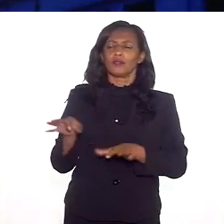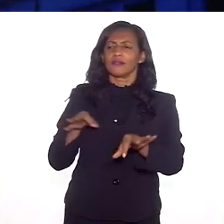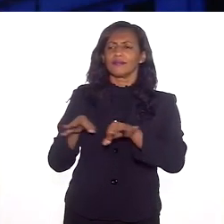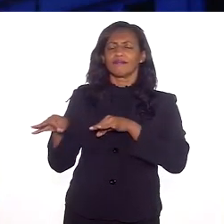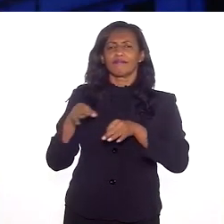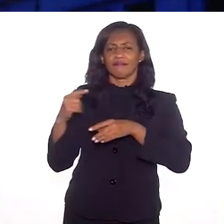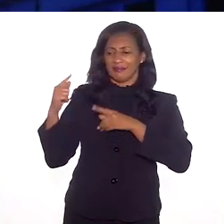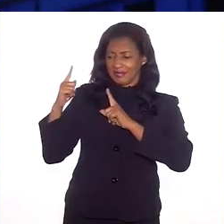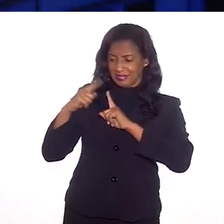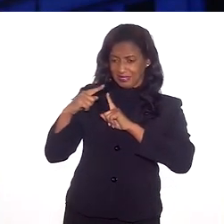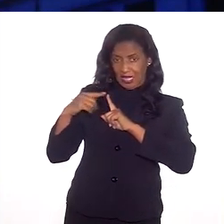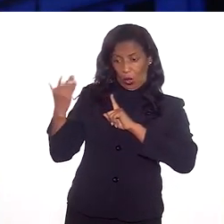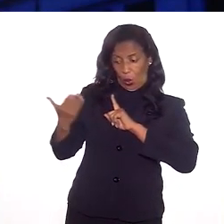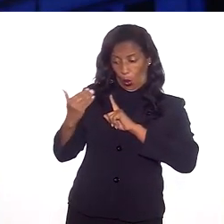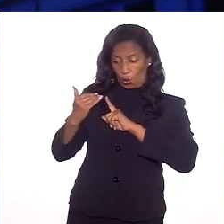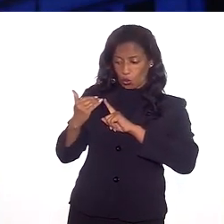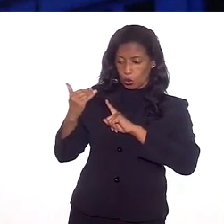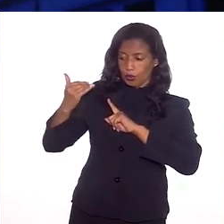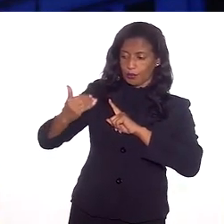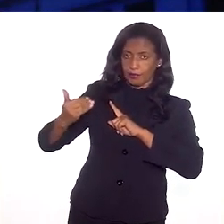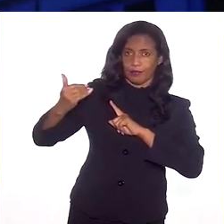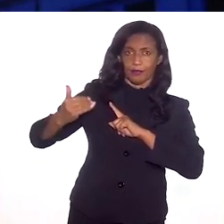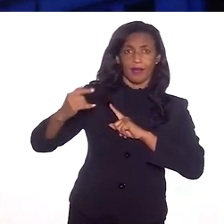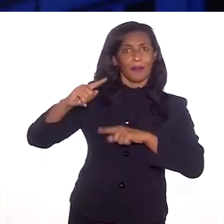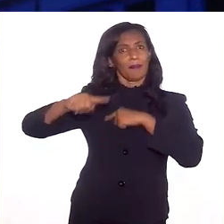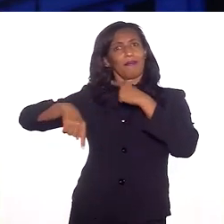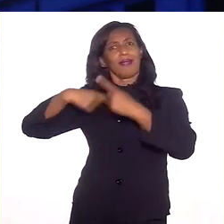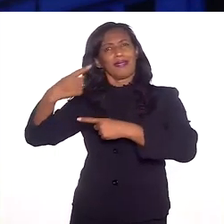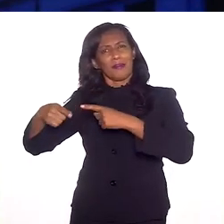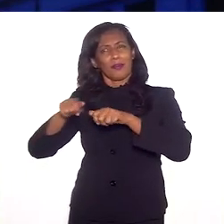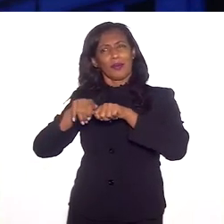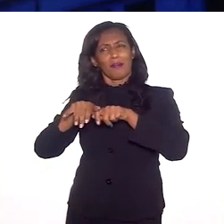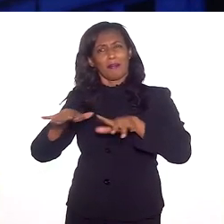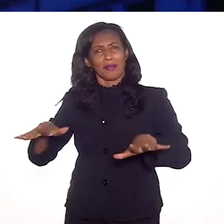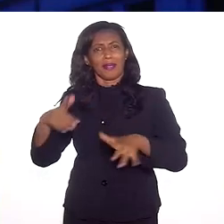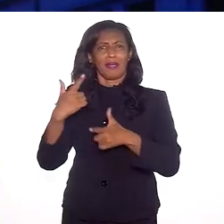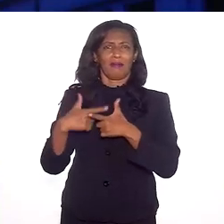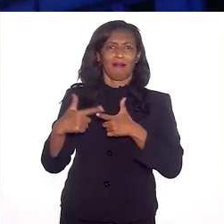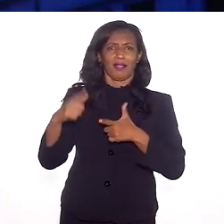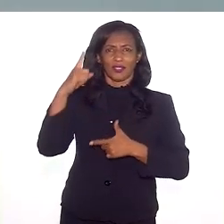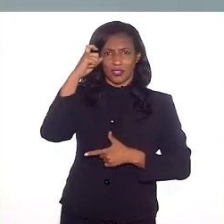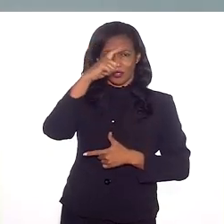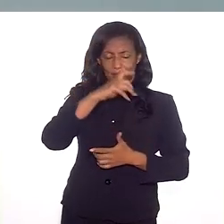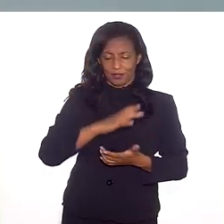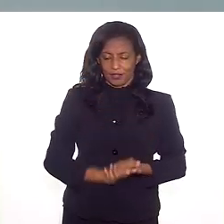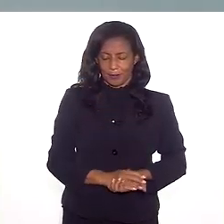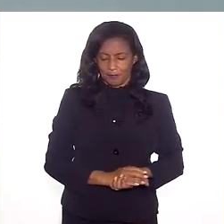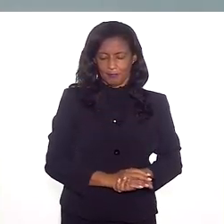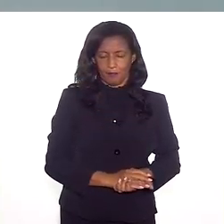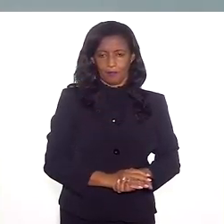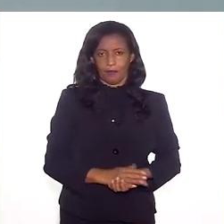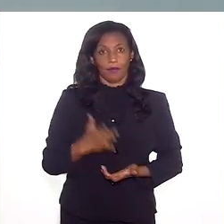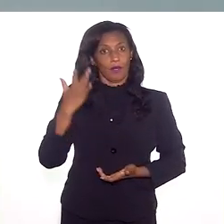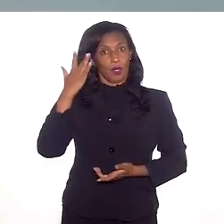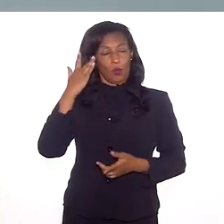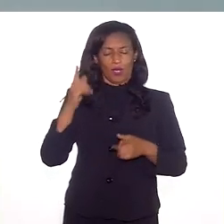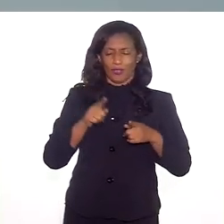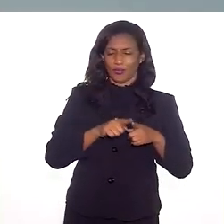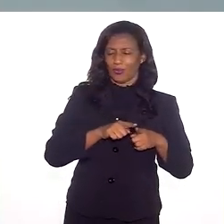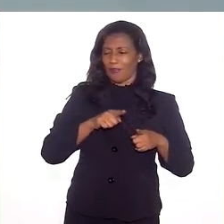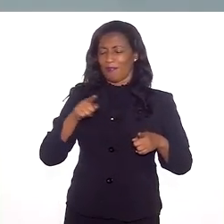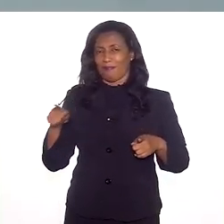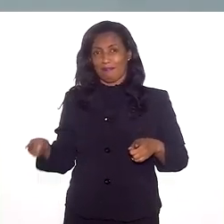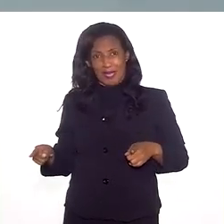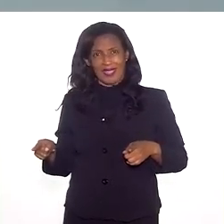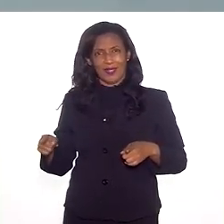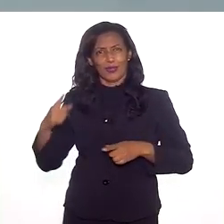os planos daqui para frente, para depois desse período tão complicado que a gente está passando? Eu acho que de todo período complicado,